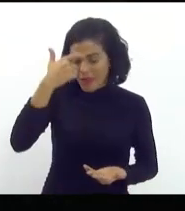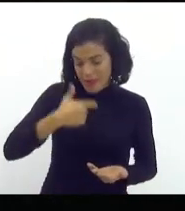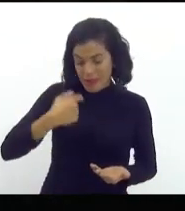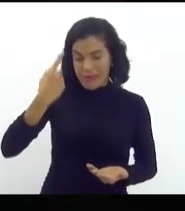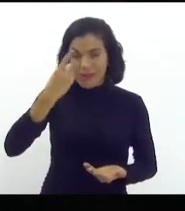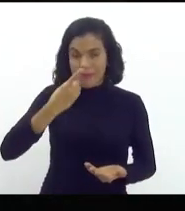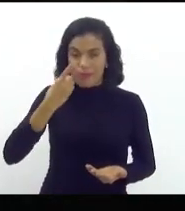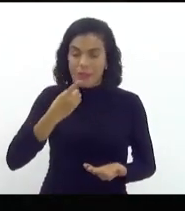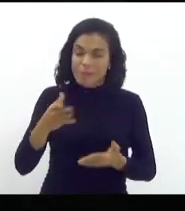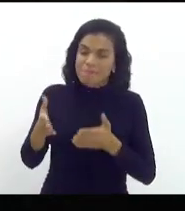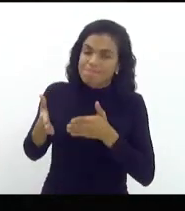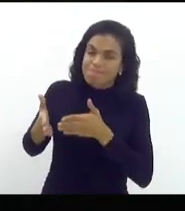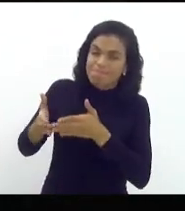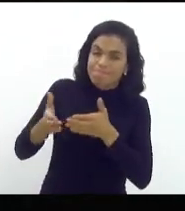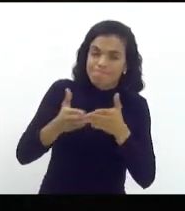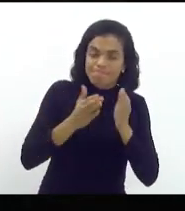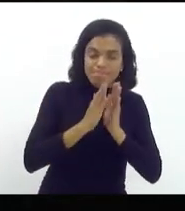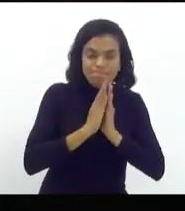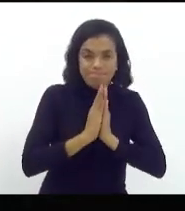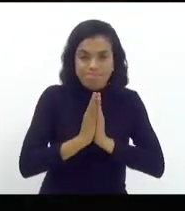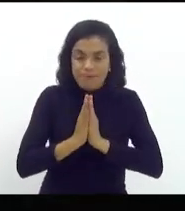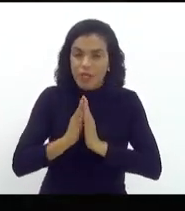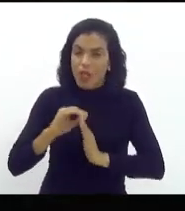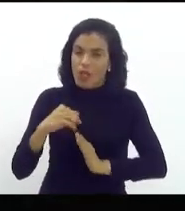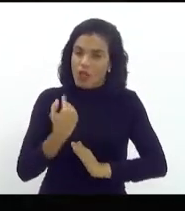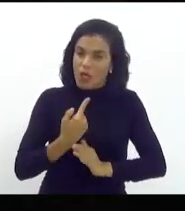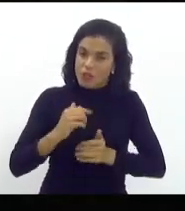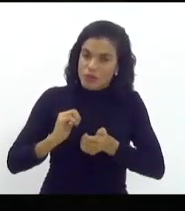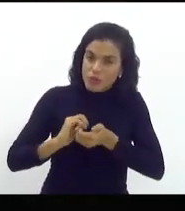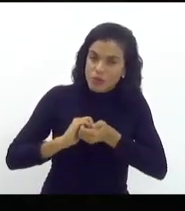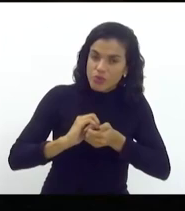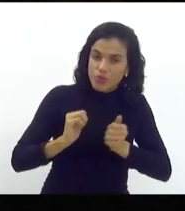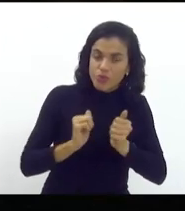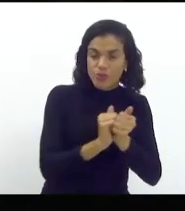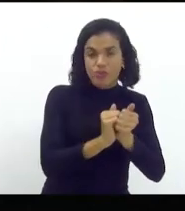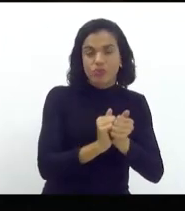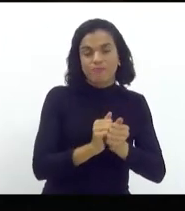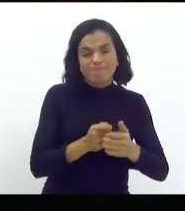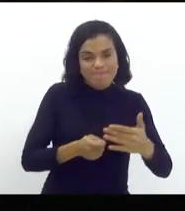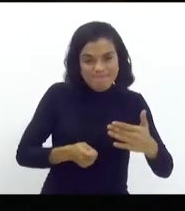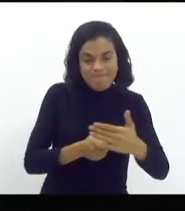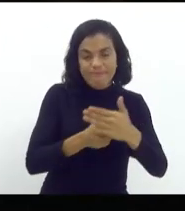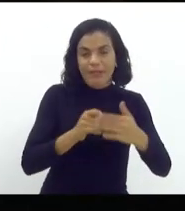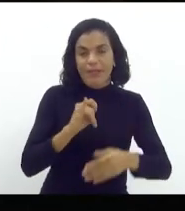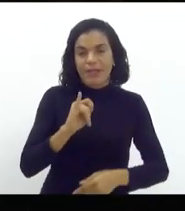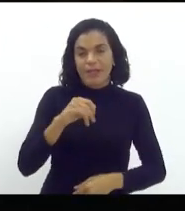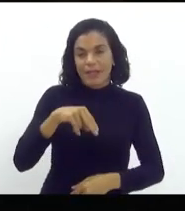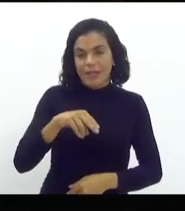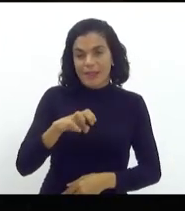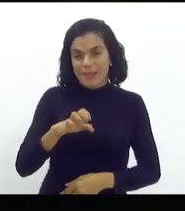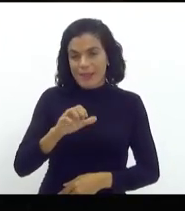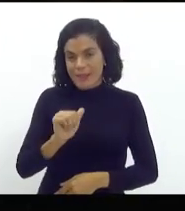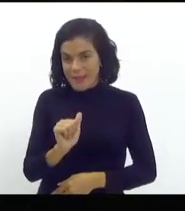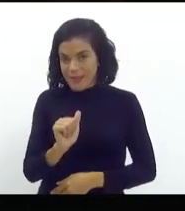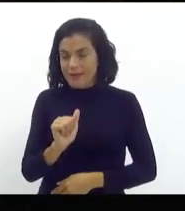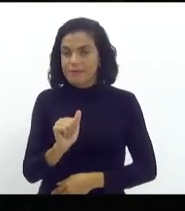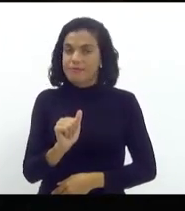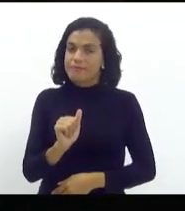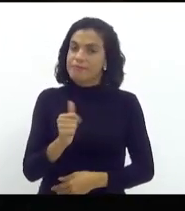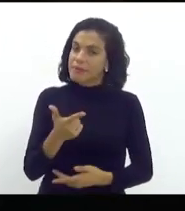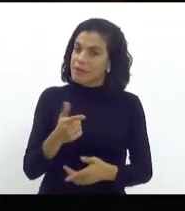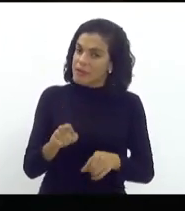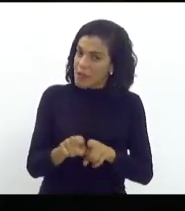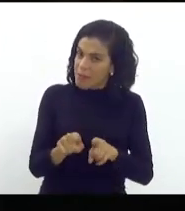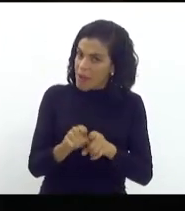faz um apelo para que juntos possamos exigir do Enéa que use faça